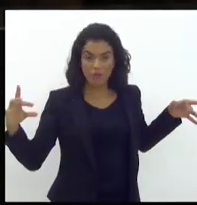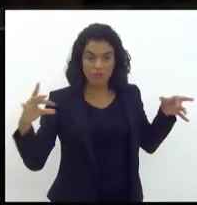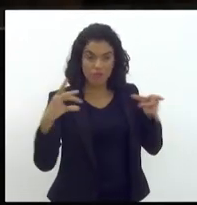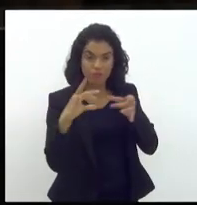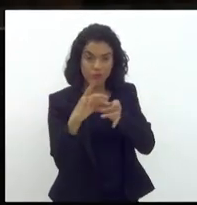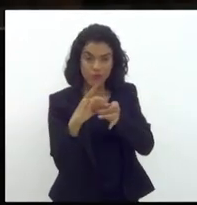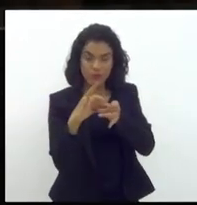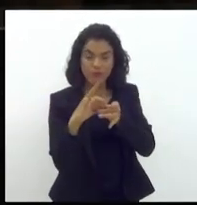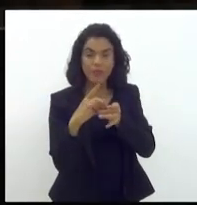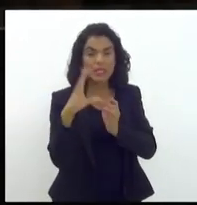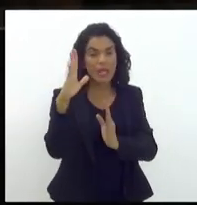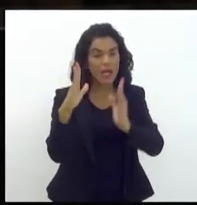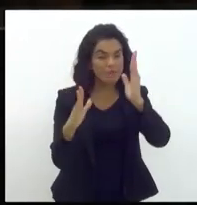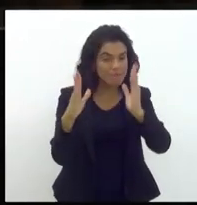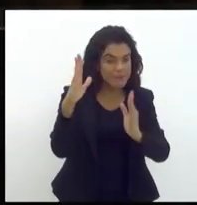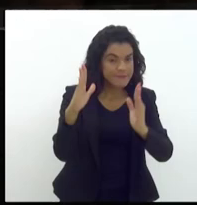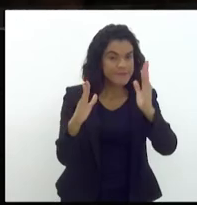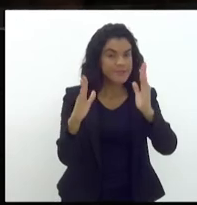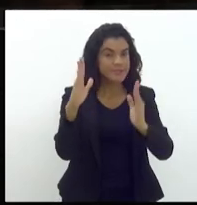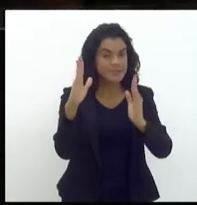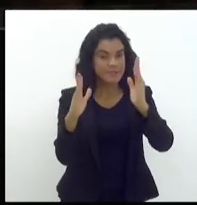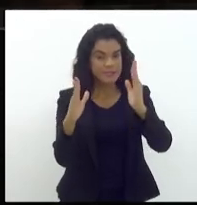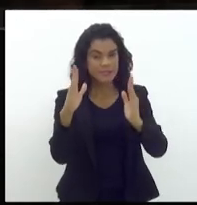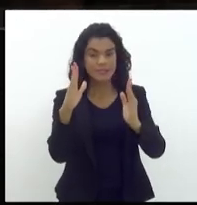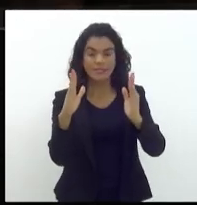e que tá previsto aqui